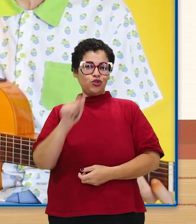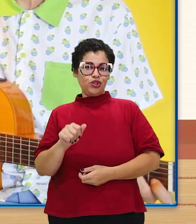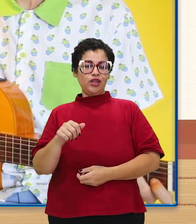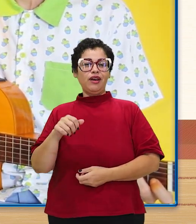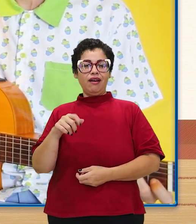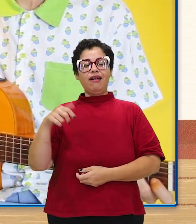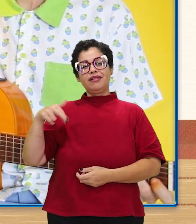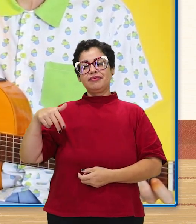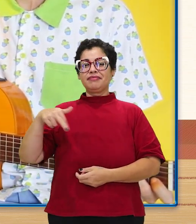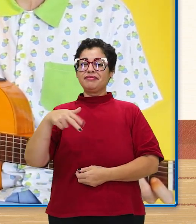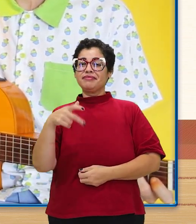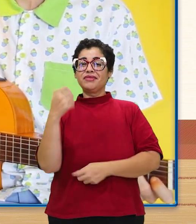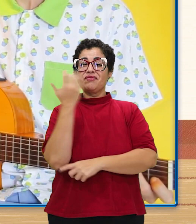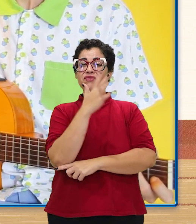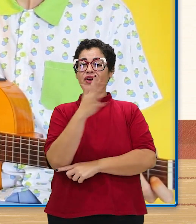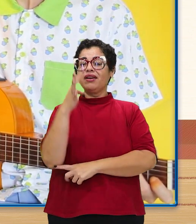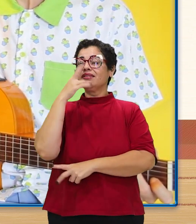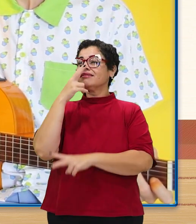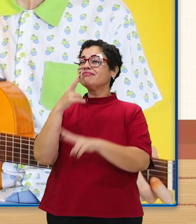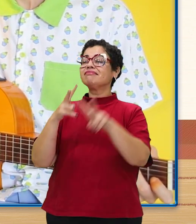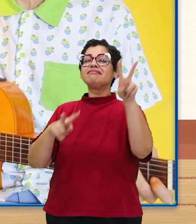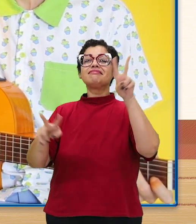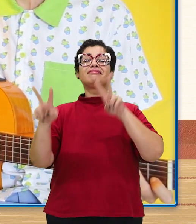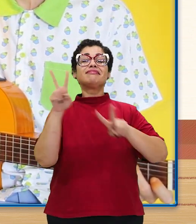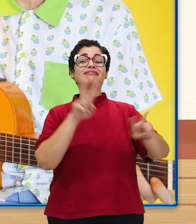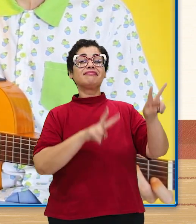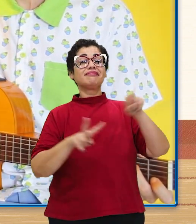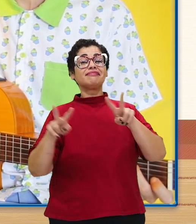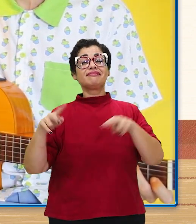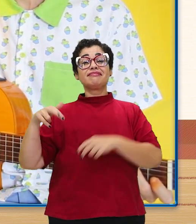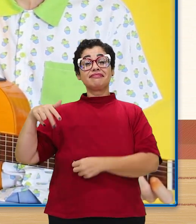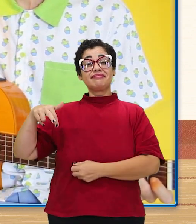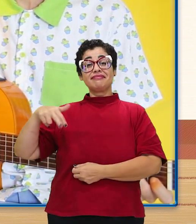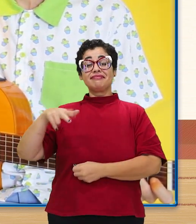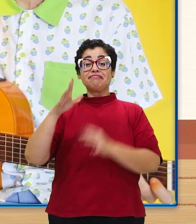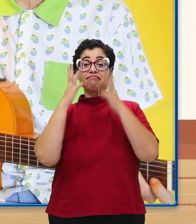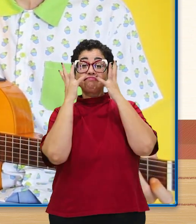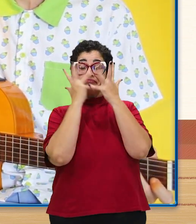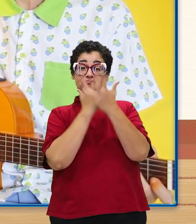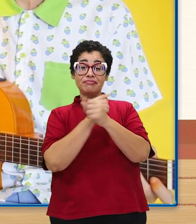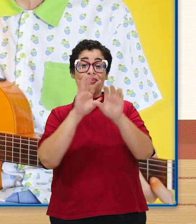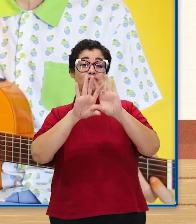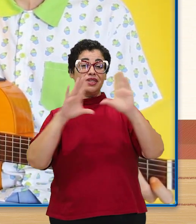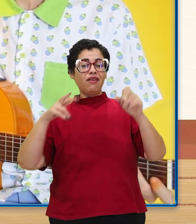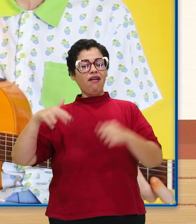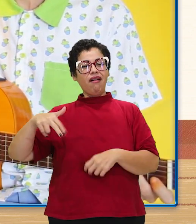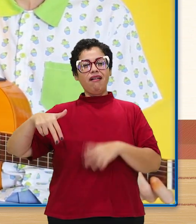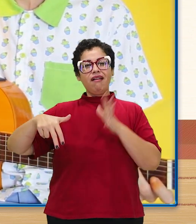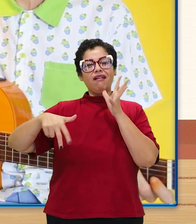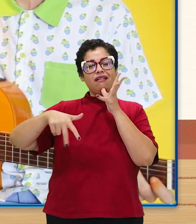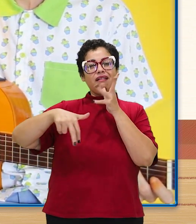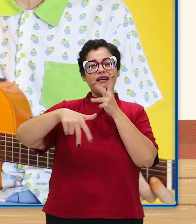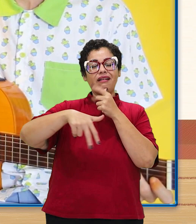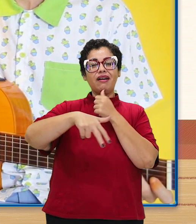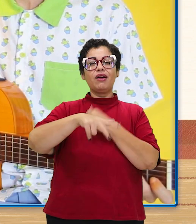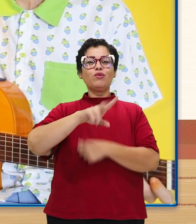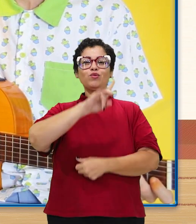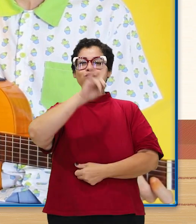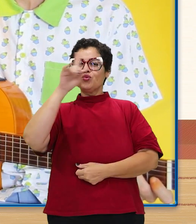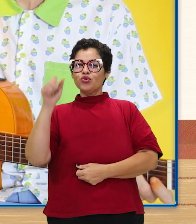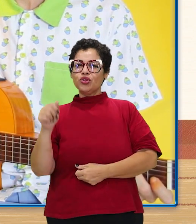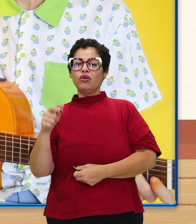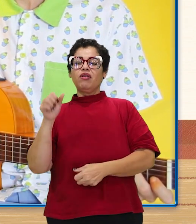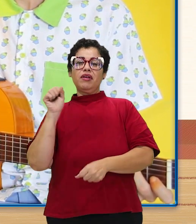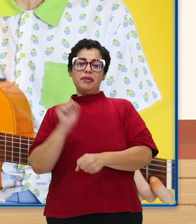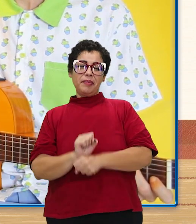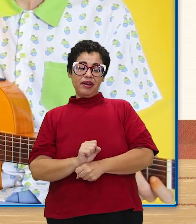Nayá saiu pela floresta admirando a beleza daquela lua lá no céu. Andou por muito tempo até que decidiu